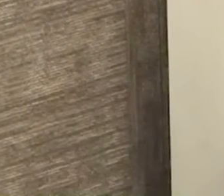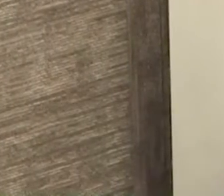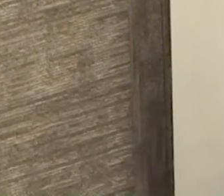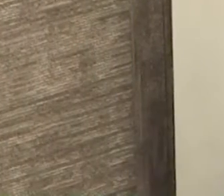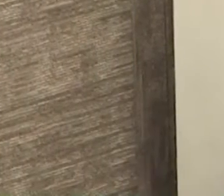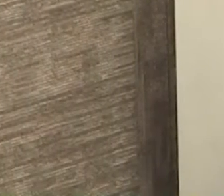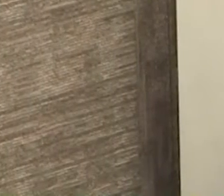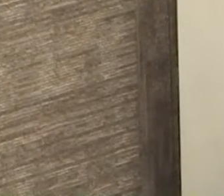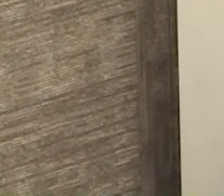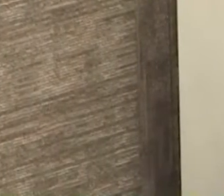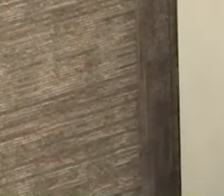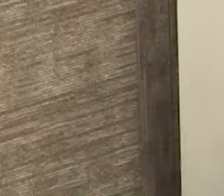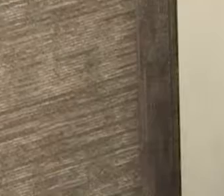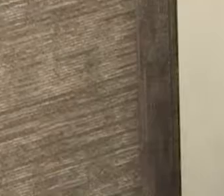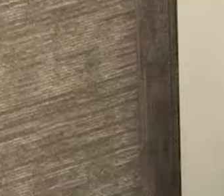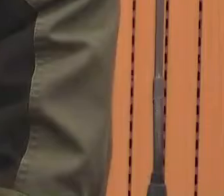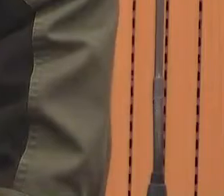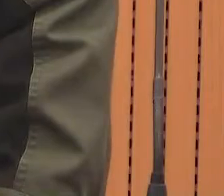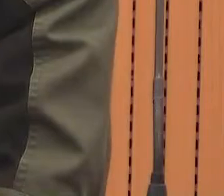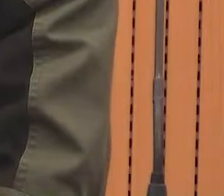Gustavo Peta. Acompanhe.